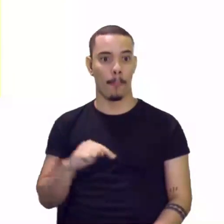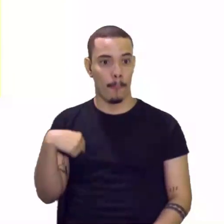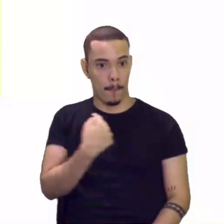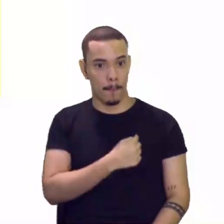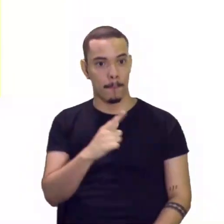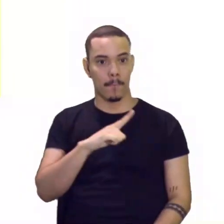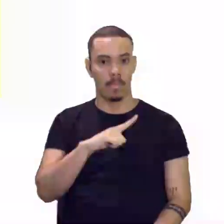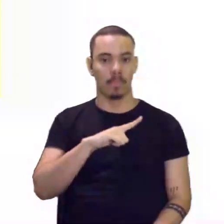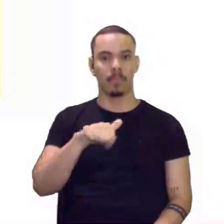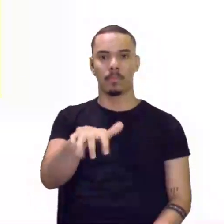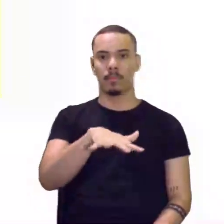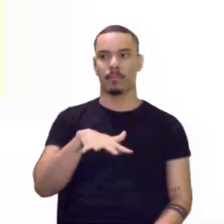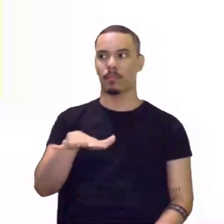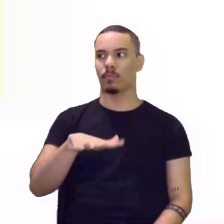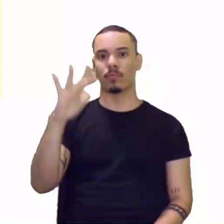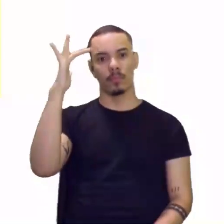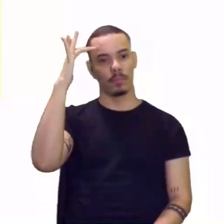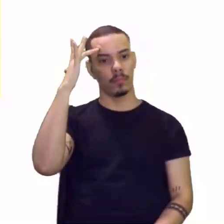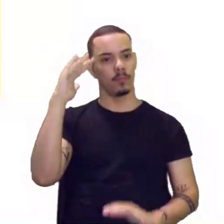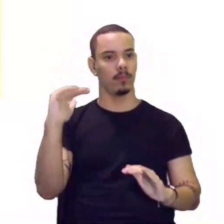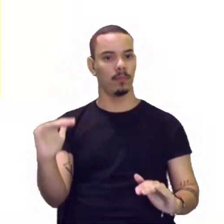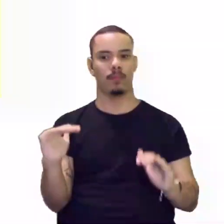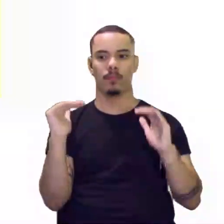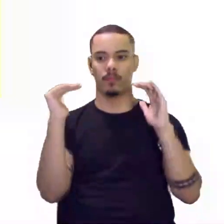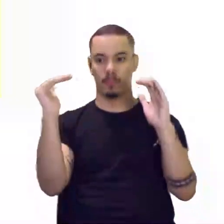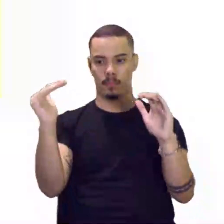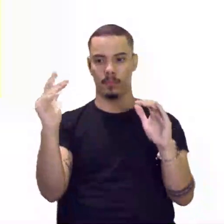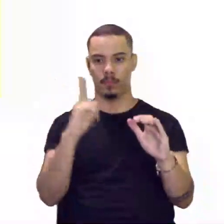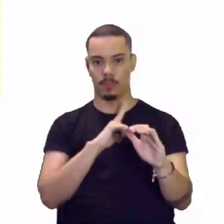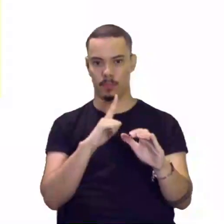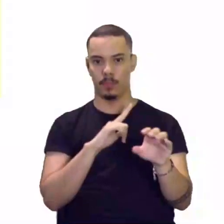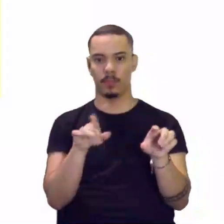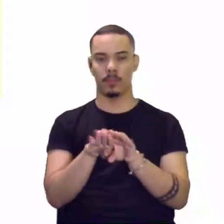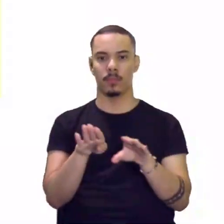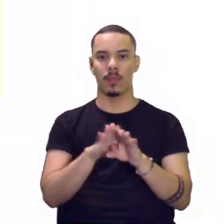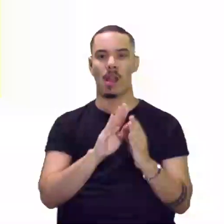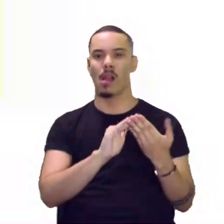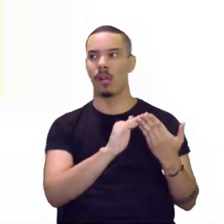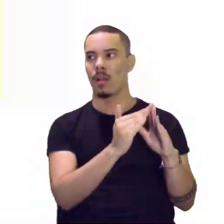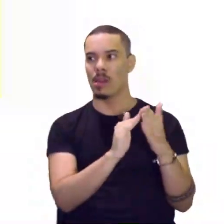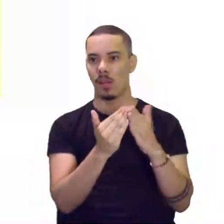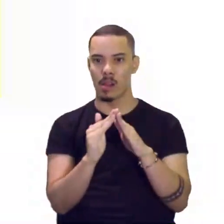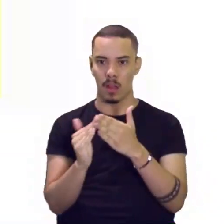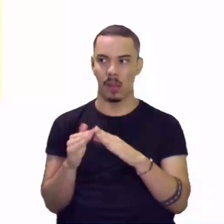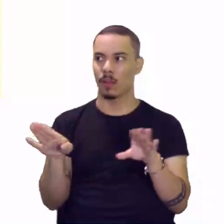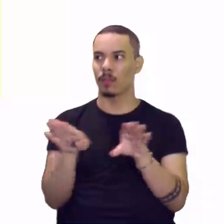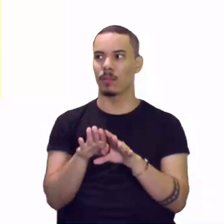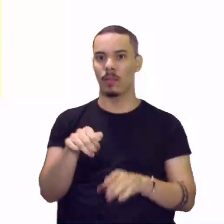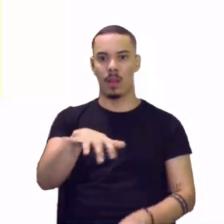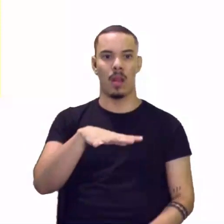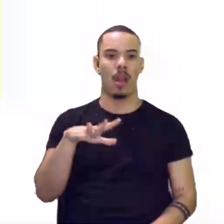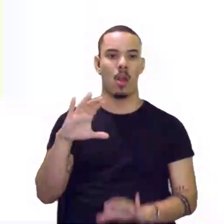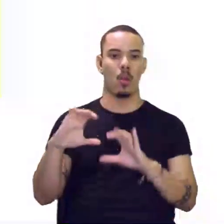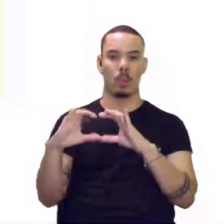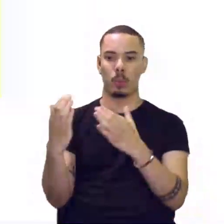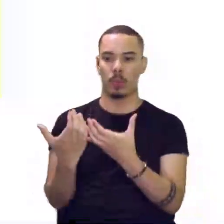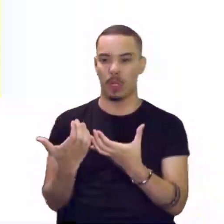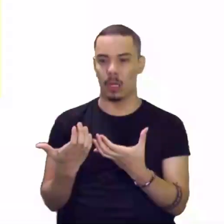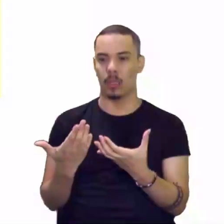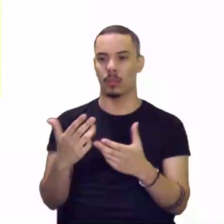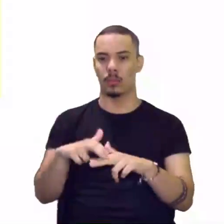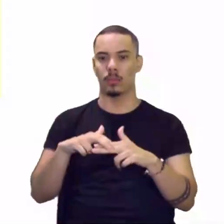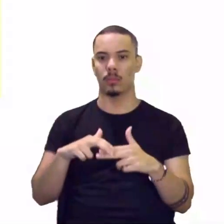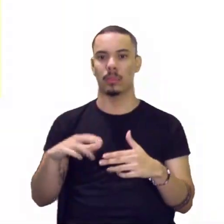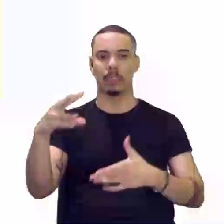áreas mais nobres, nós temos dentro de um território áreas de periferias, áreas das comunidades, então, dentro de